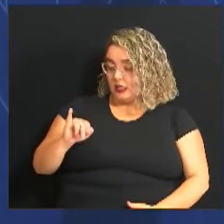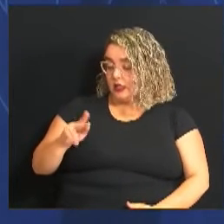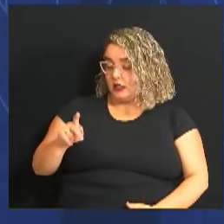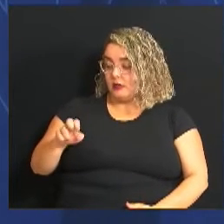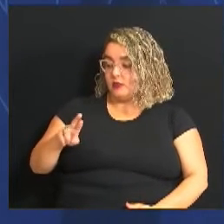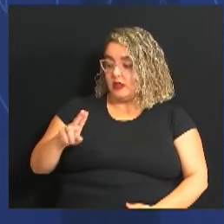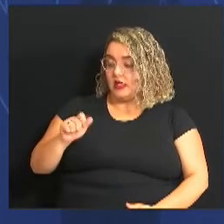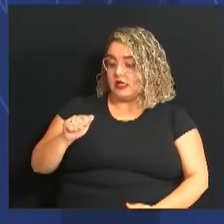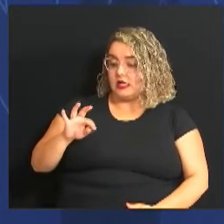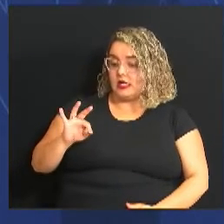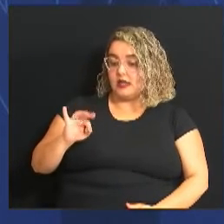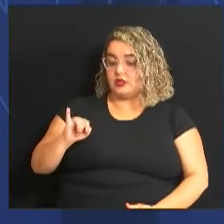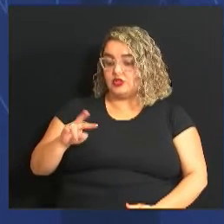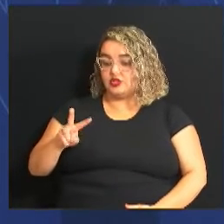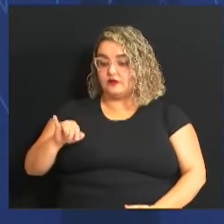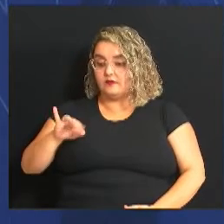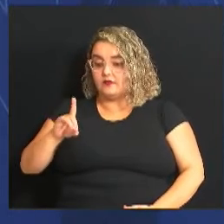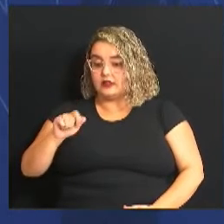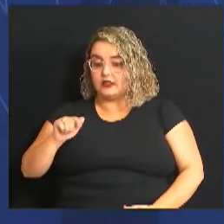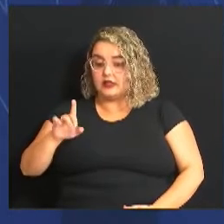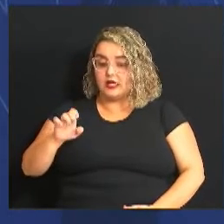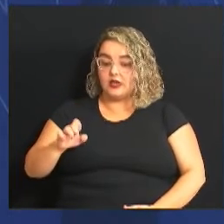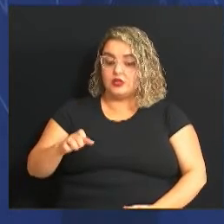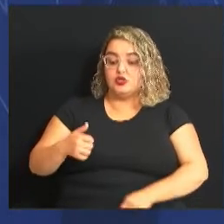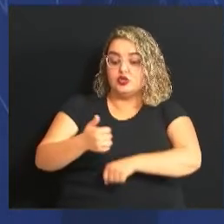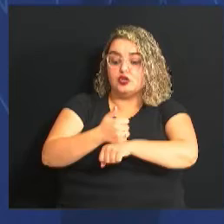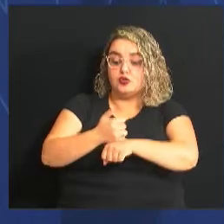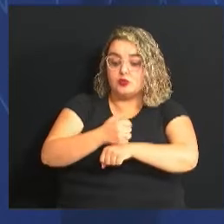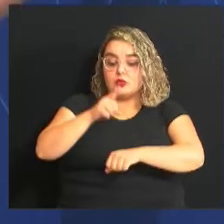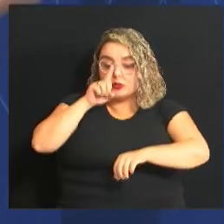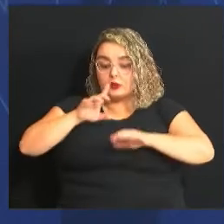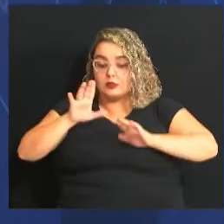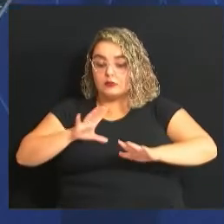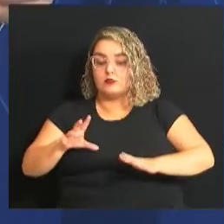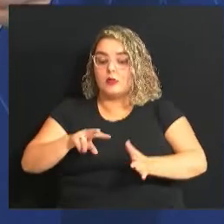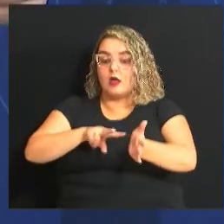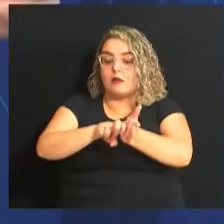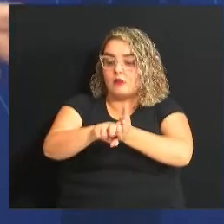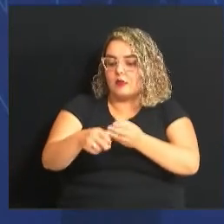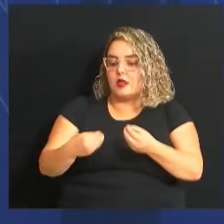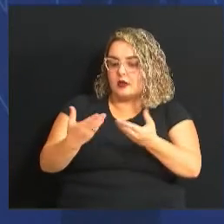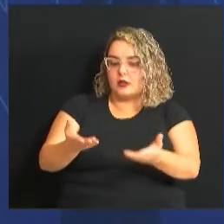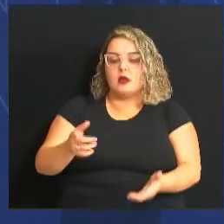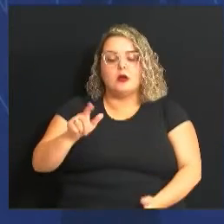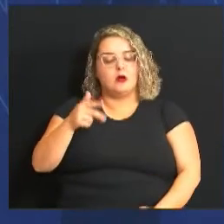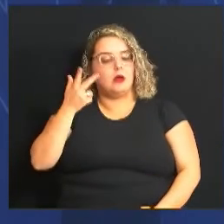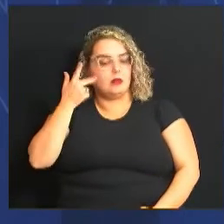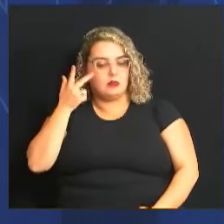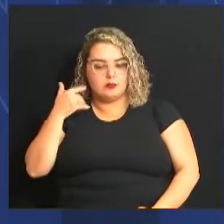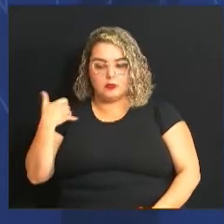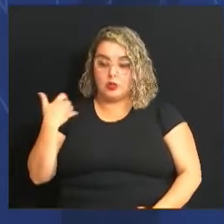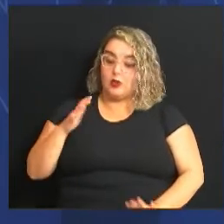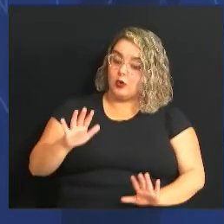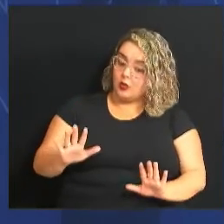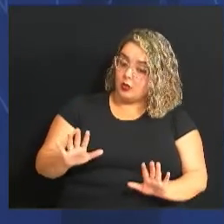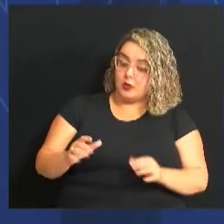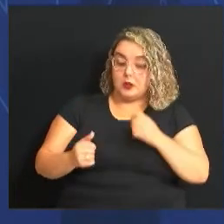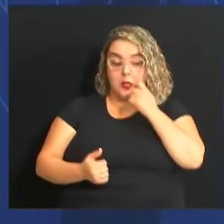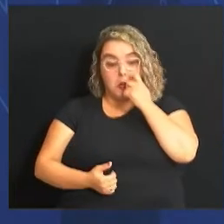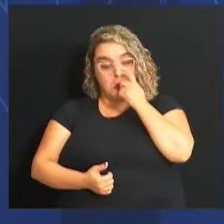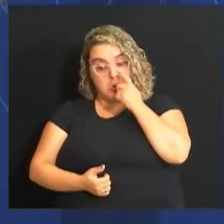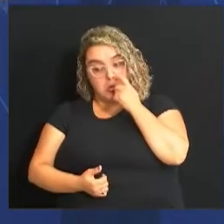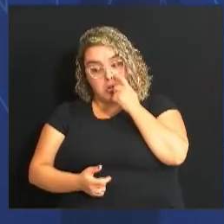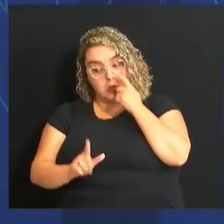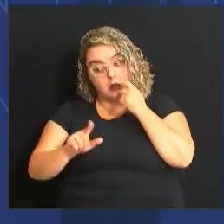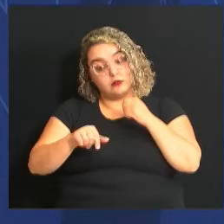que o psicólogo precisa ter para poder dar esse diagnóstico de, é algo da idade, ok? Não, já está indo por uma